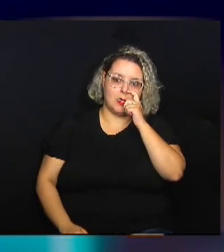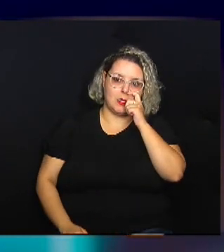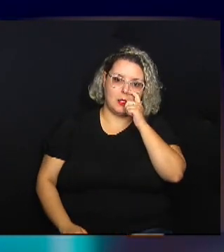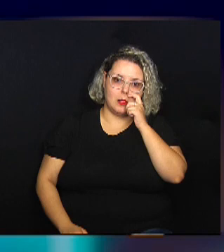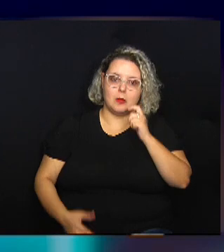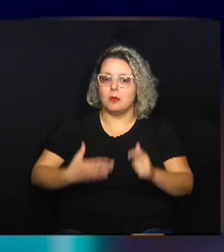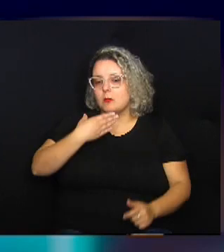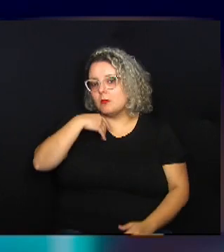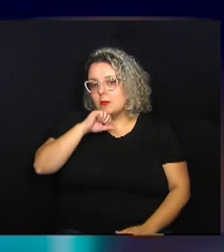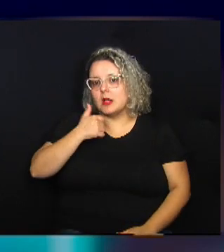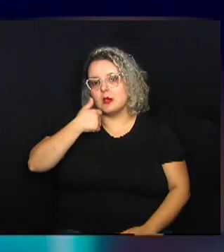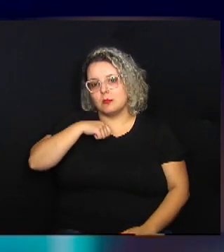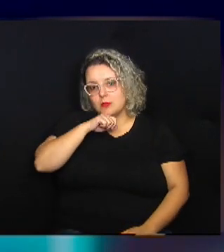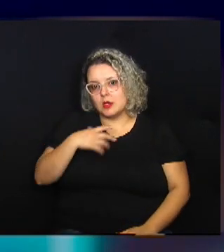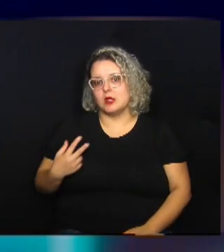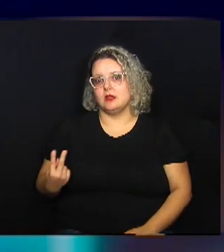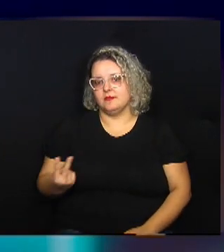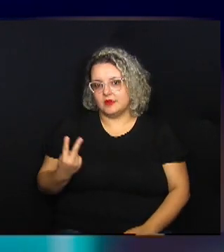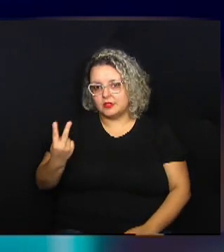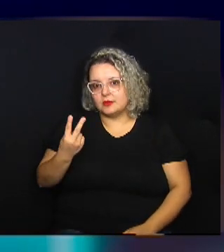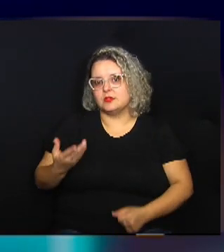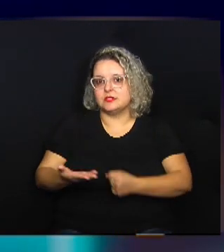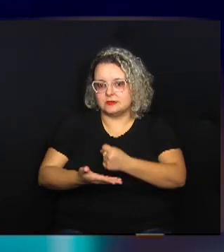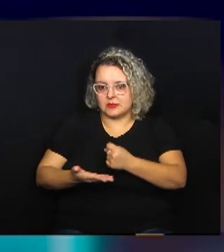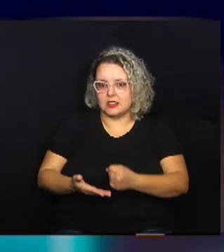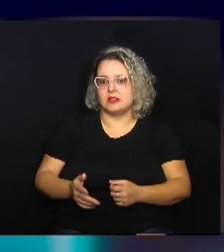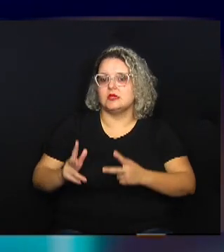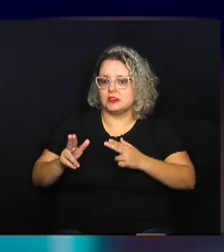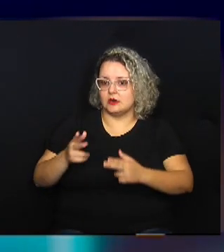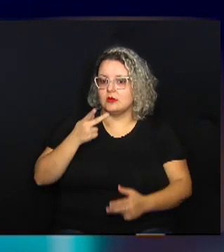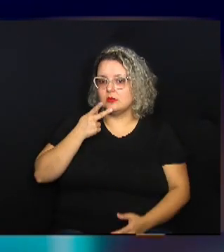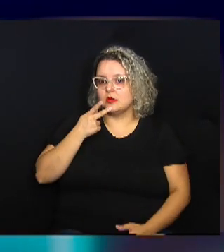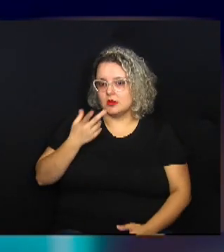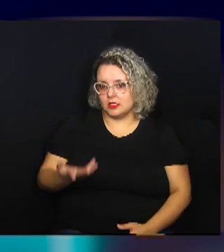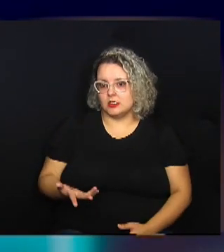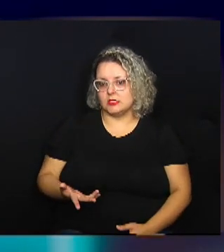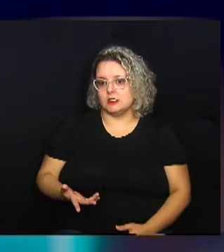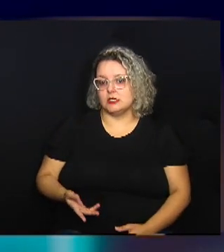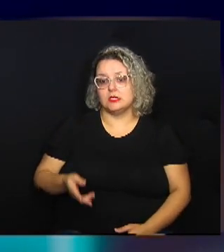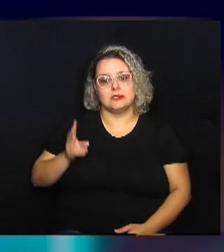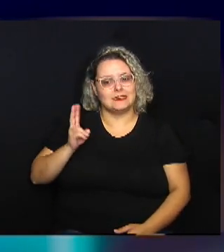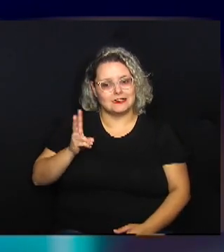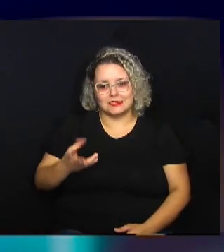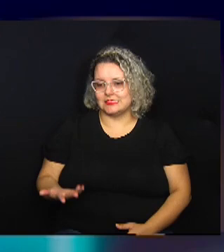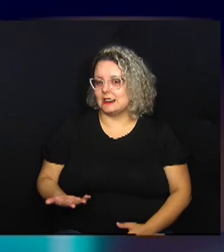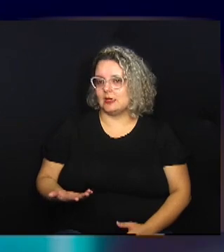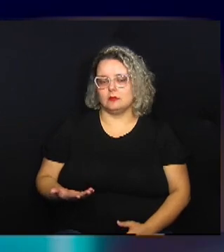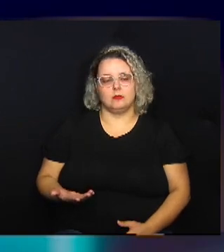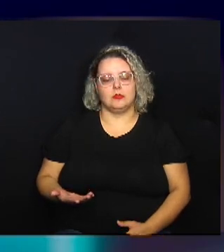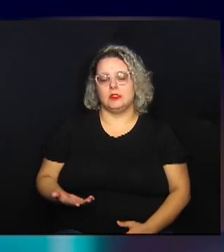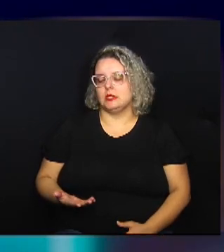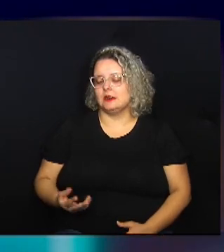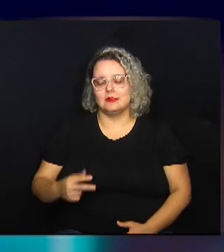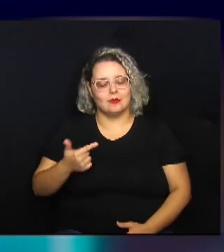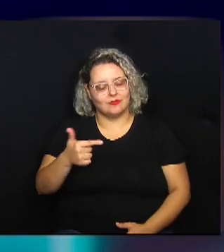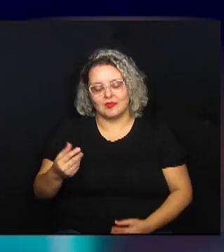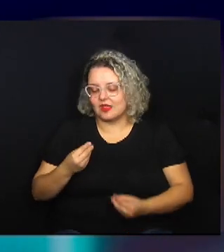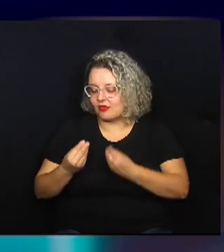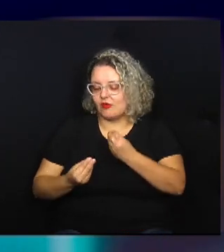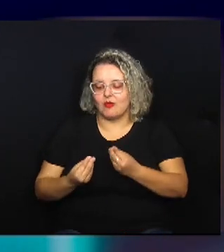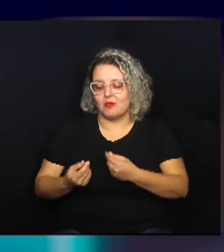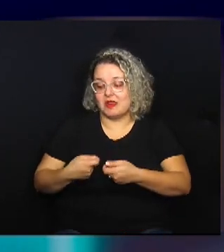princípios pelos seus valores e como a gente falou são sempre inegociáveis no mundo complicado